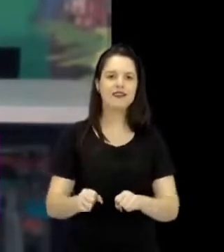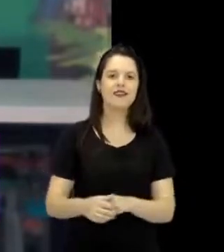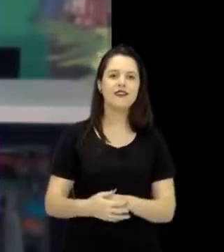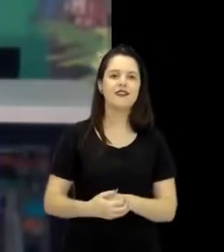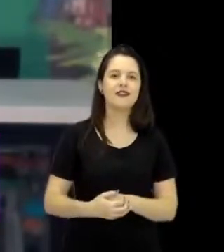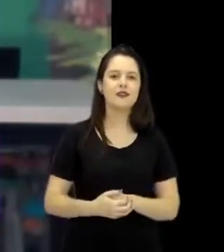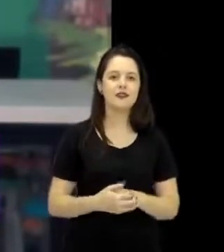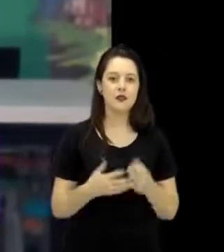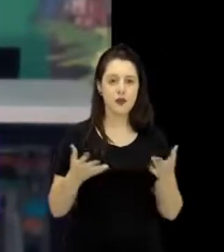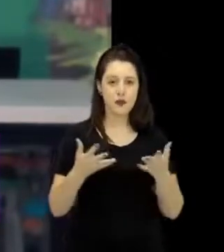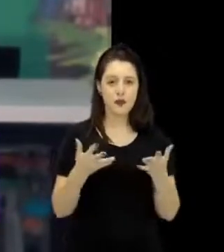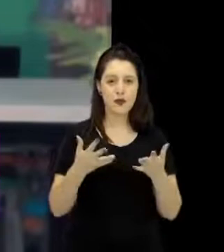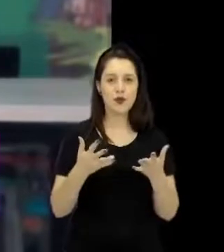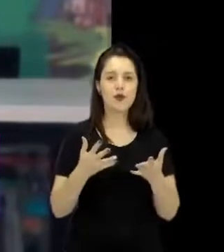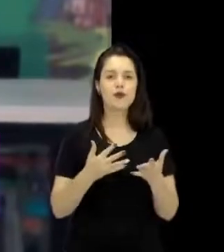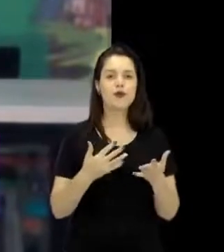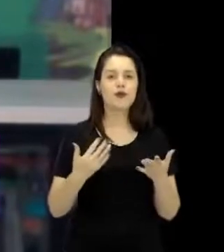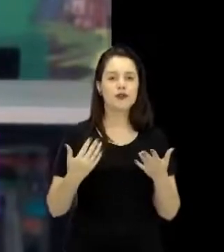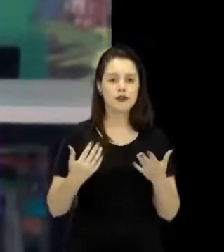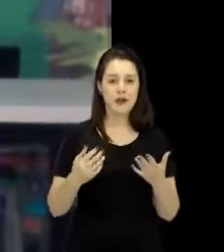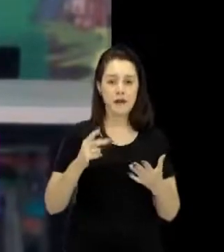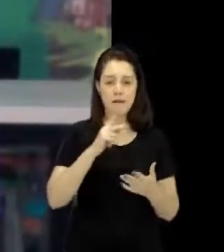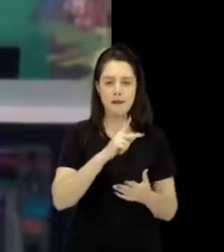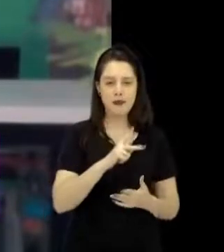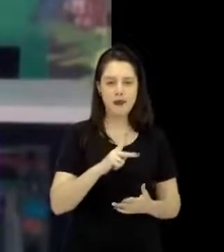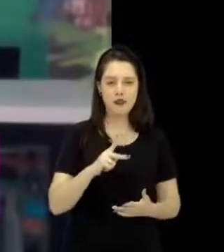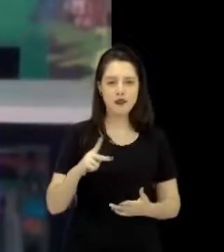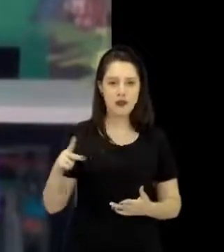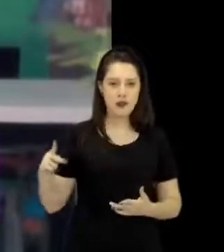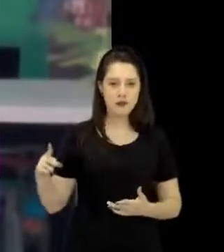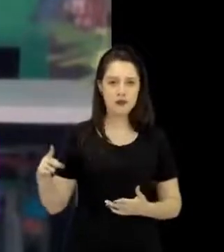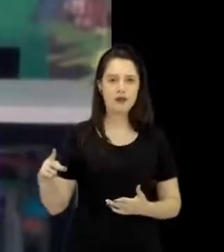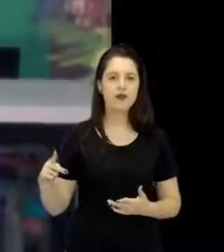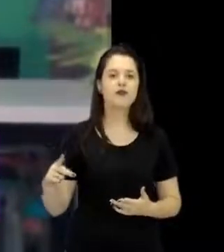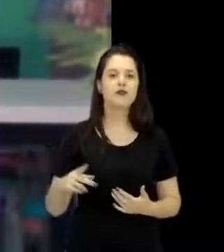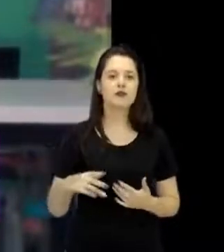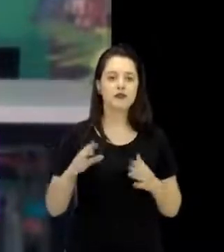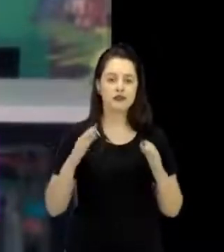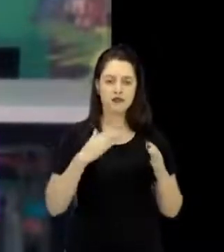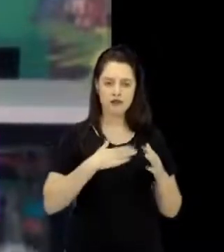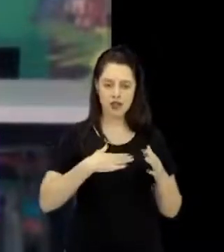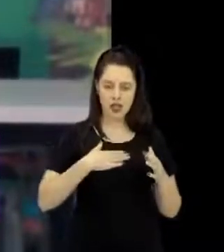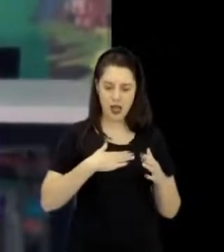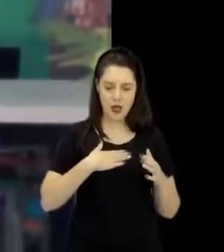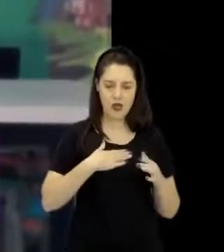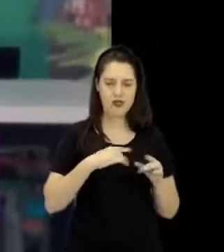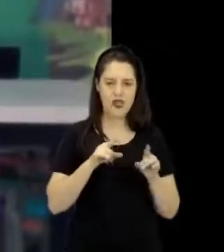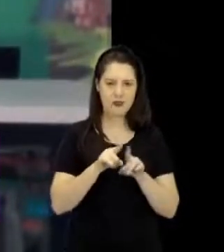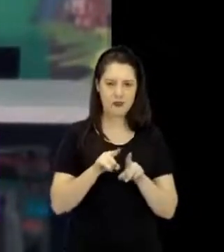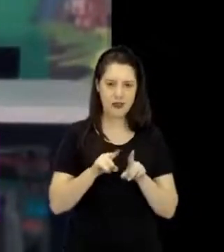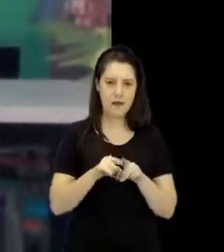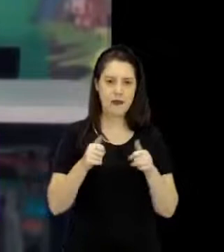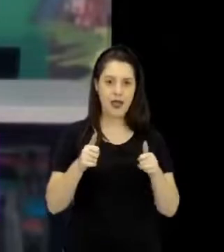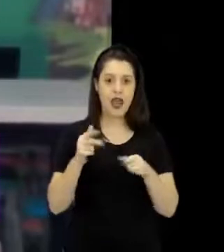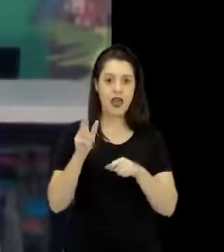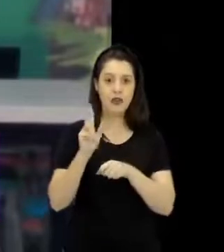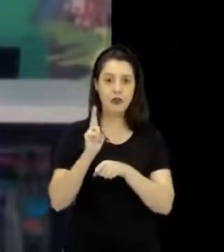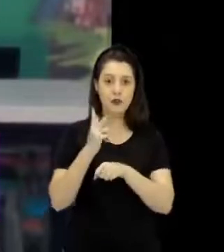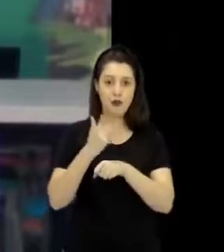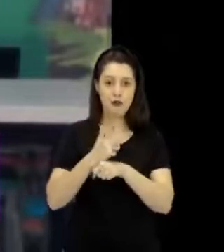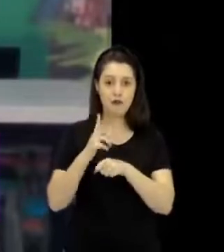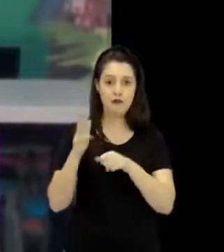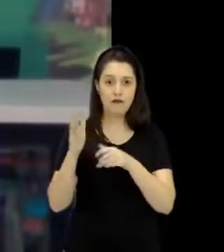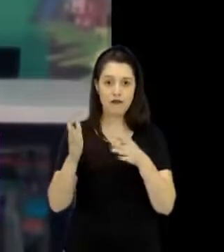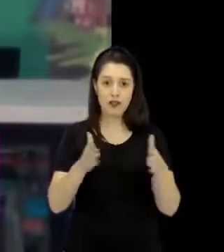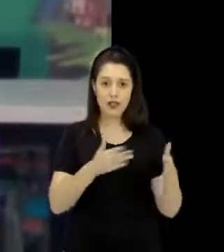gente ver esse uso do potenciômetro e espero que vocês tenham curtido também nosso vídeo e vou passar para o